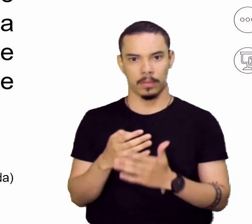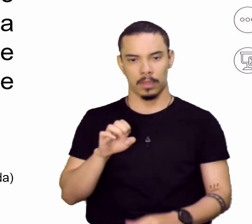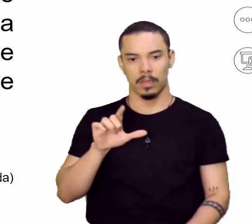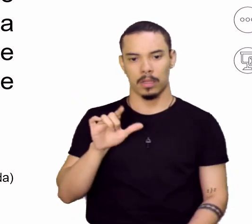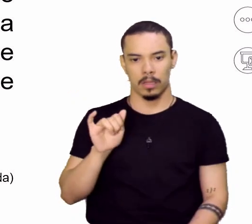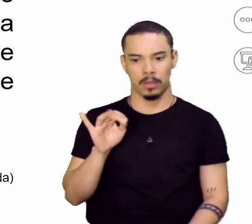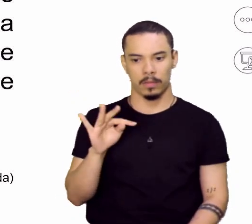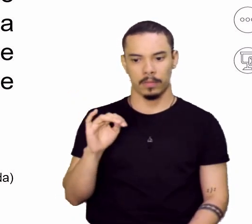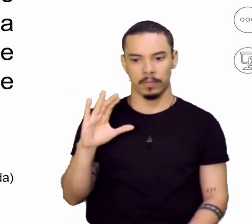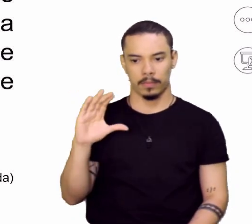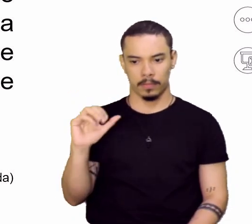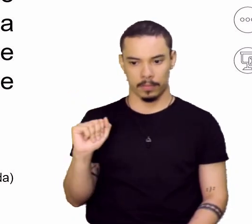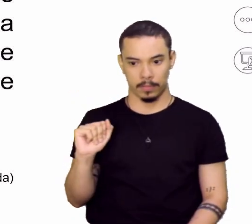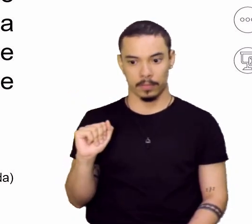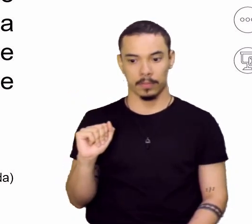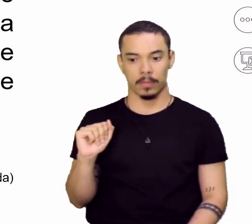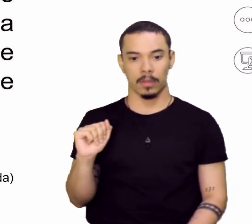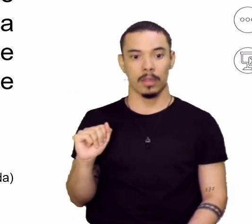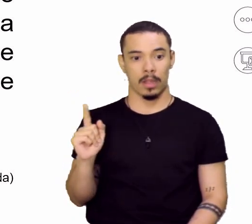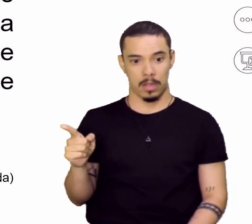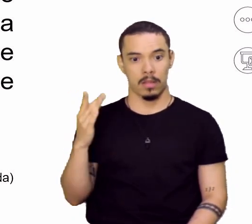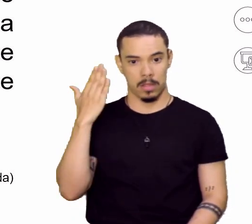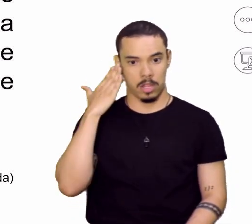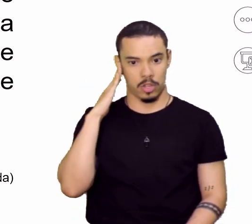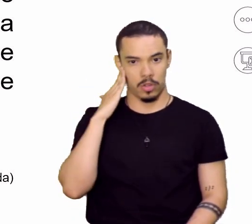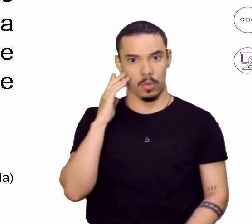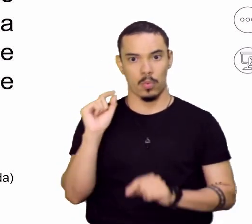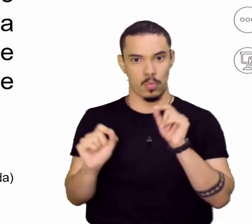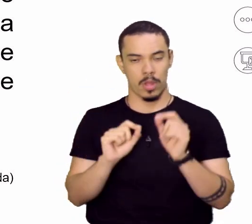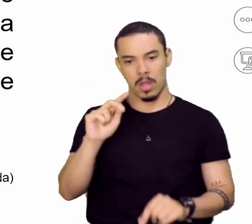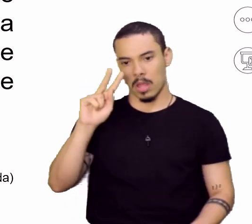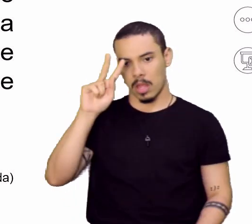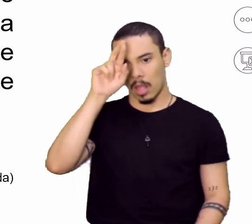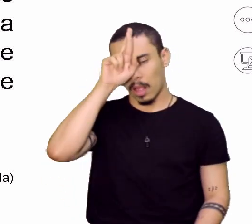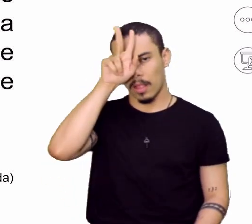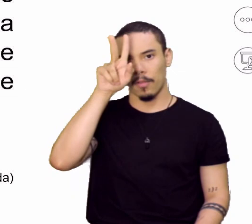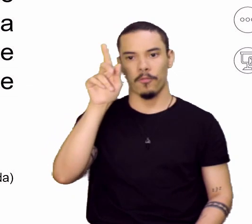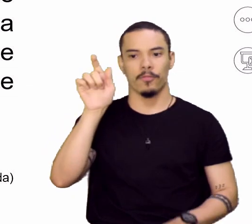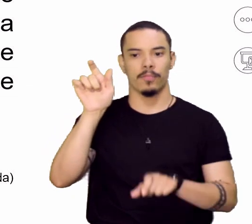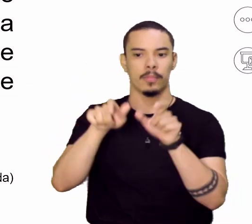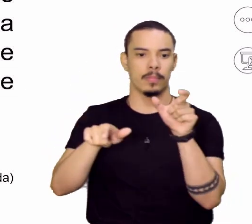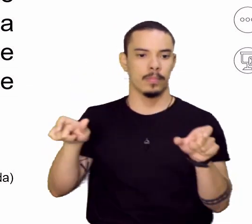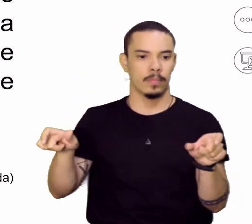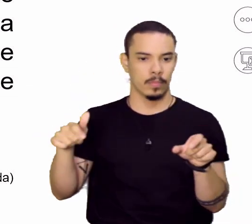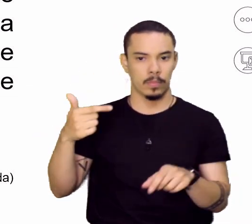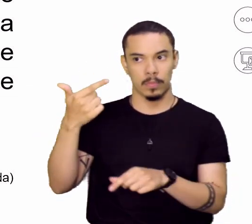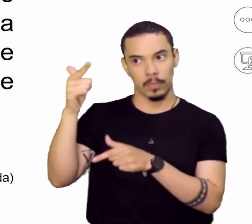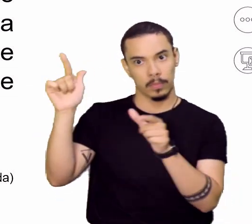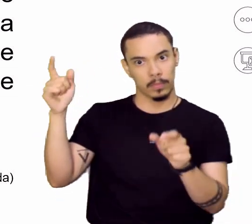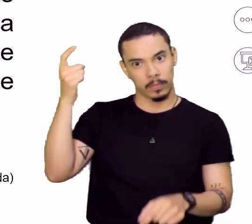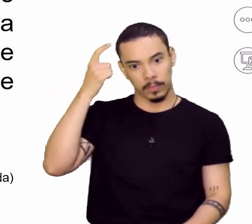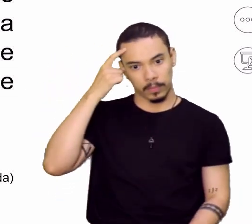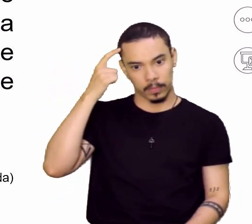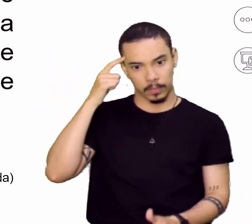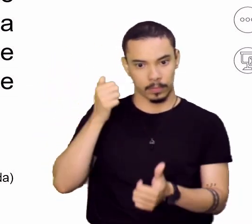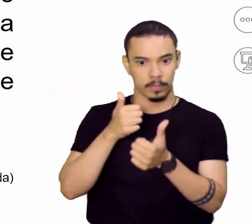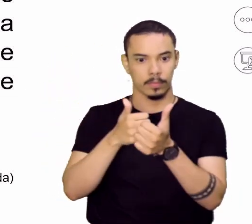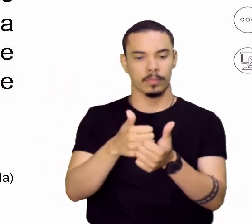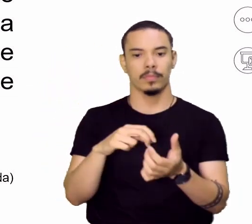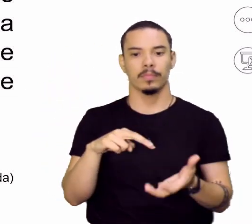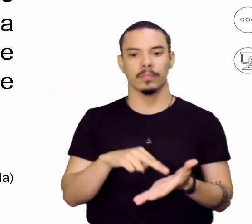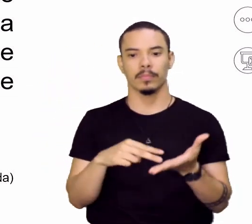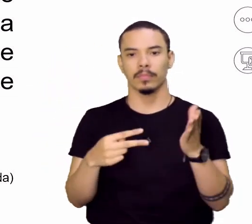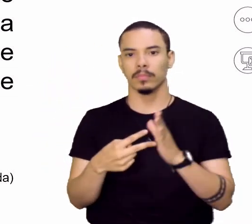eleática. Ele entendia que o equívoco das pessoas, dos demais pensadores, era